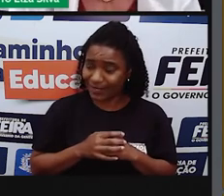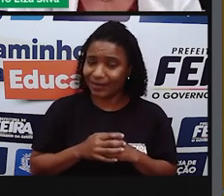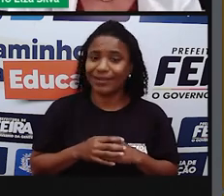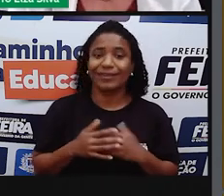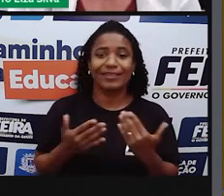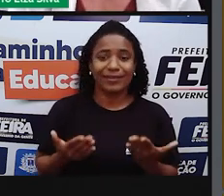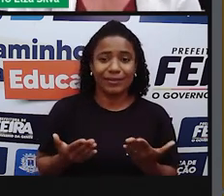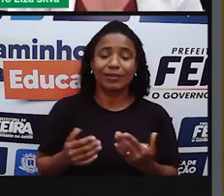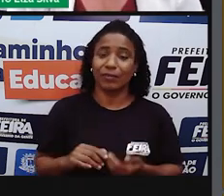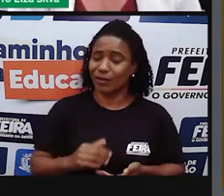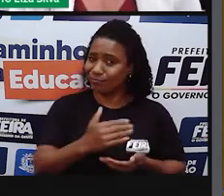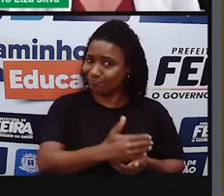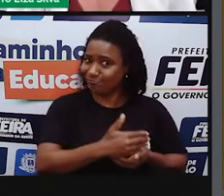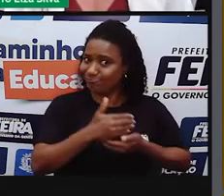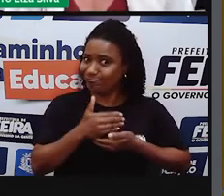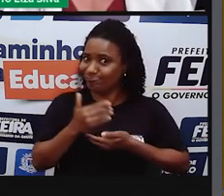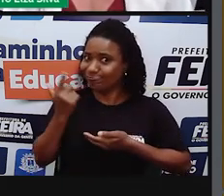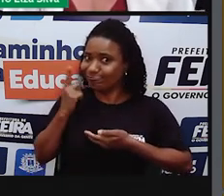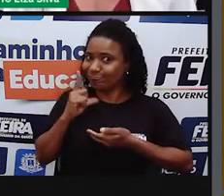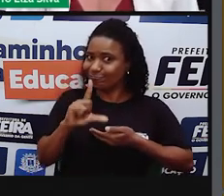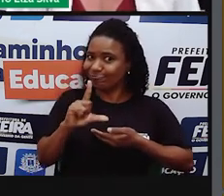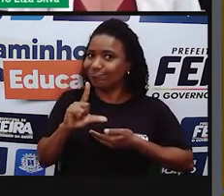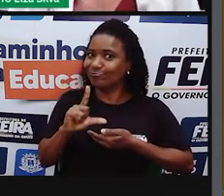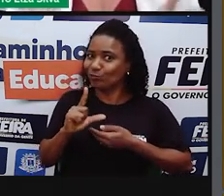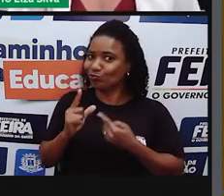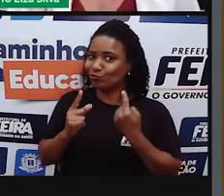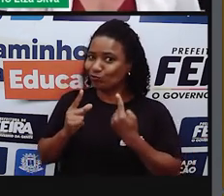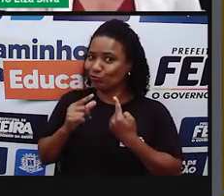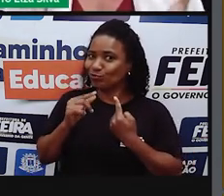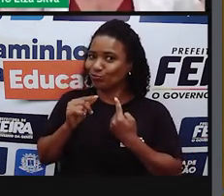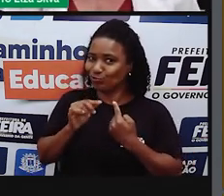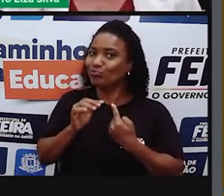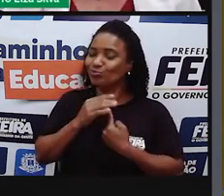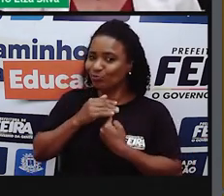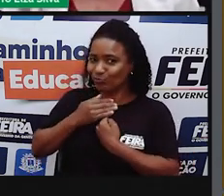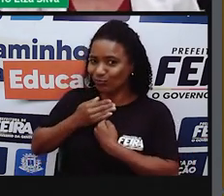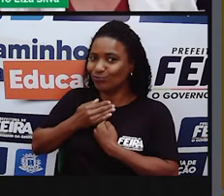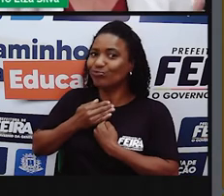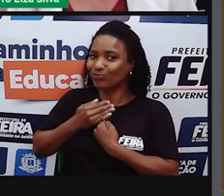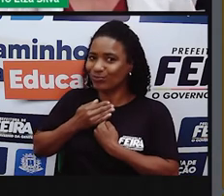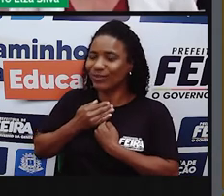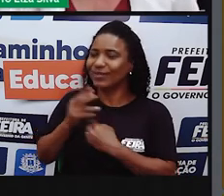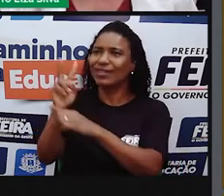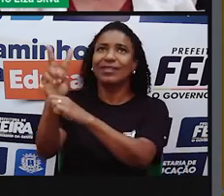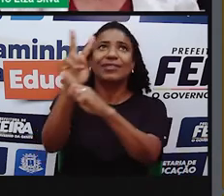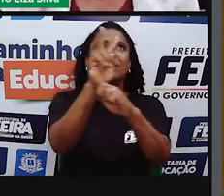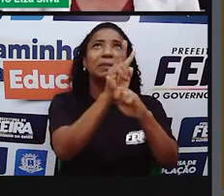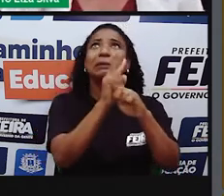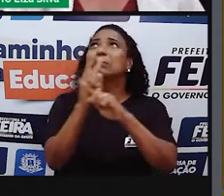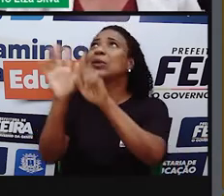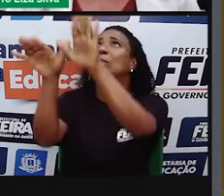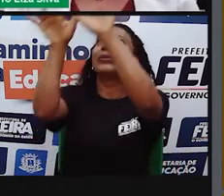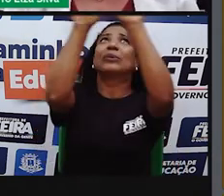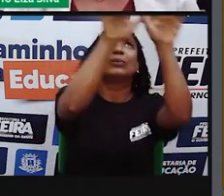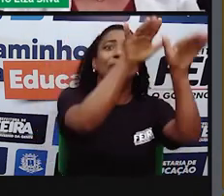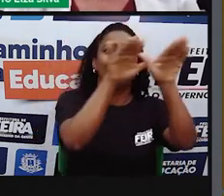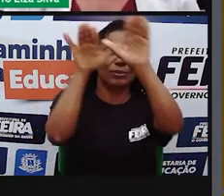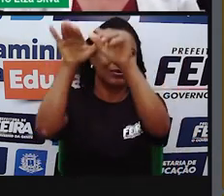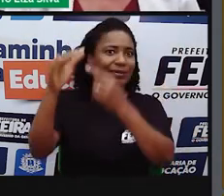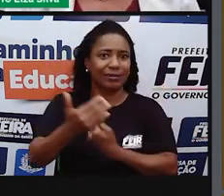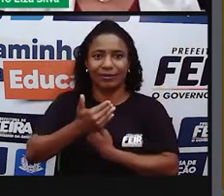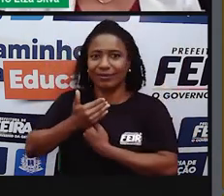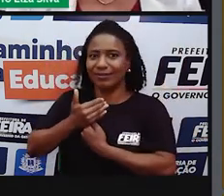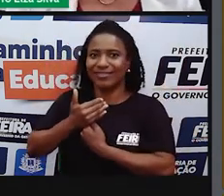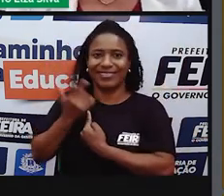garantir aquilo que você já conquistou do que ficar esperando algo que ainda é incerto para a sua vida.